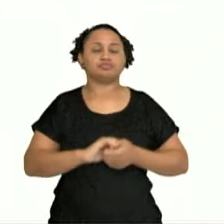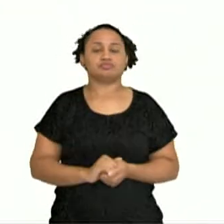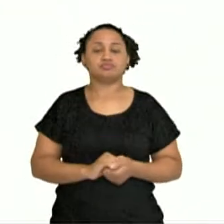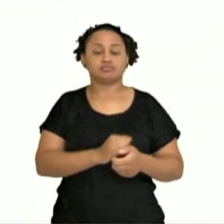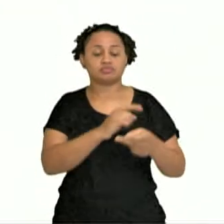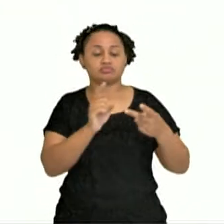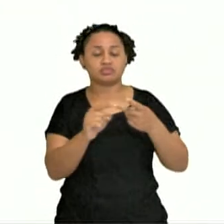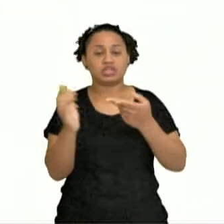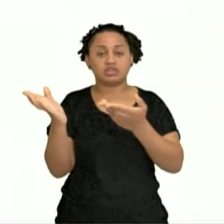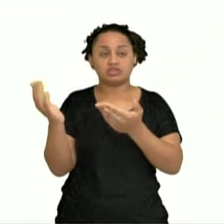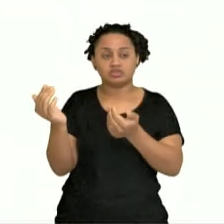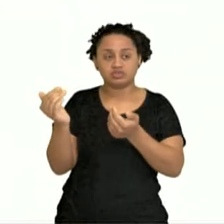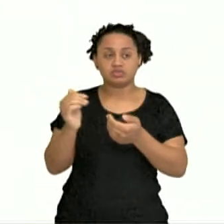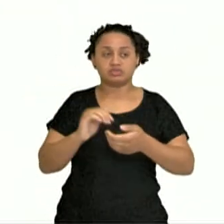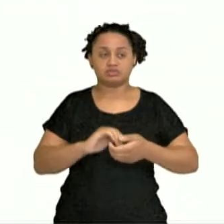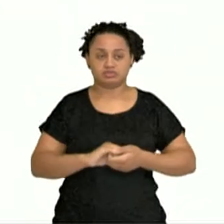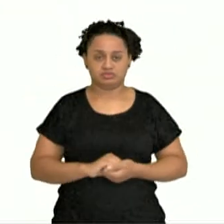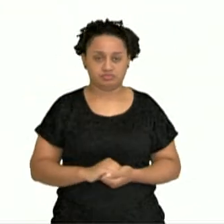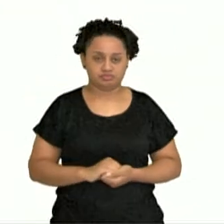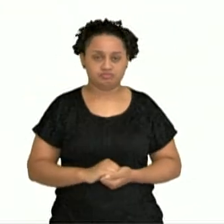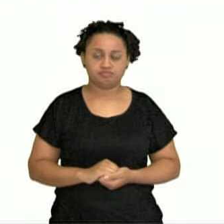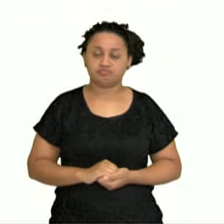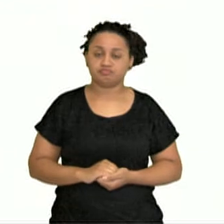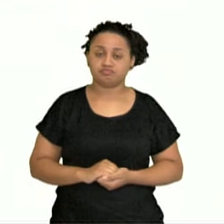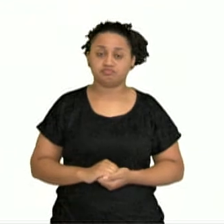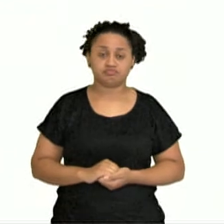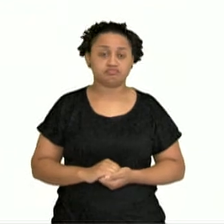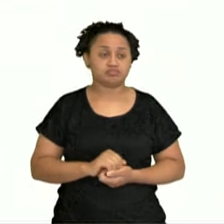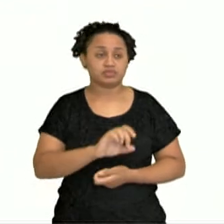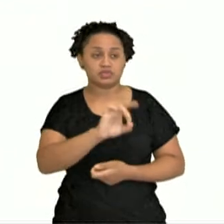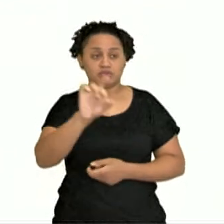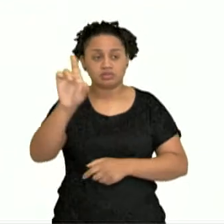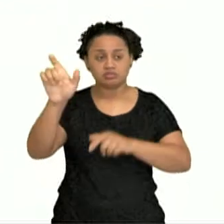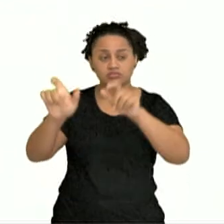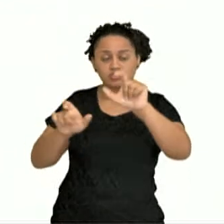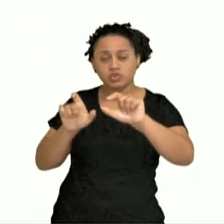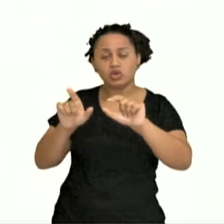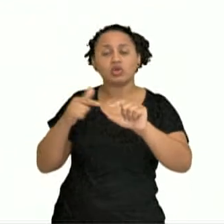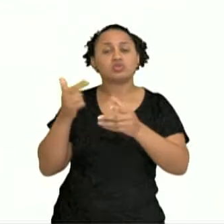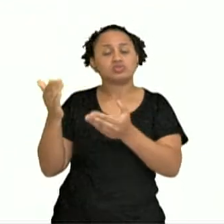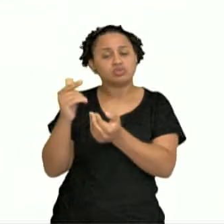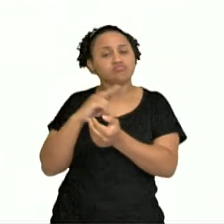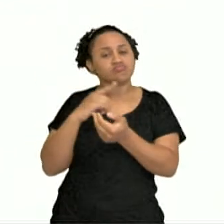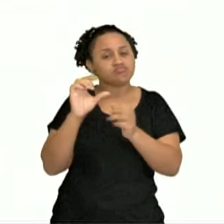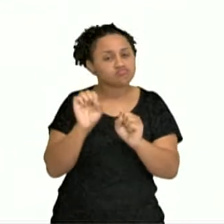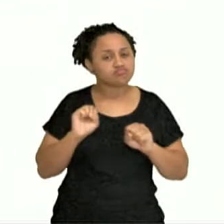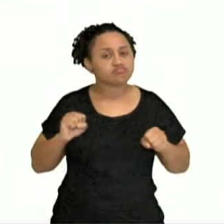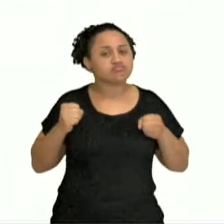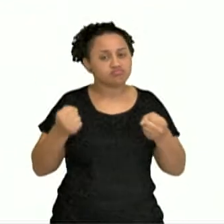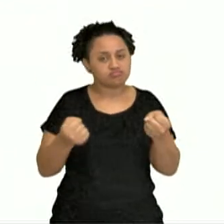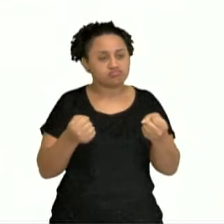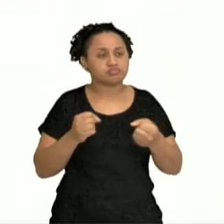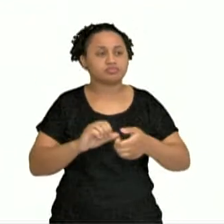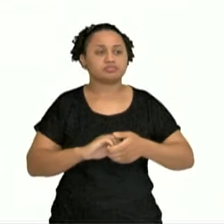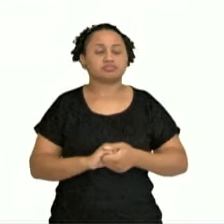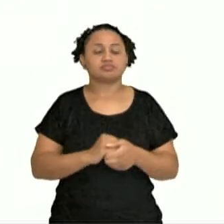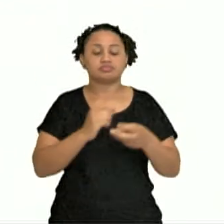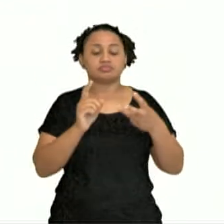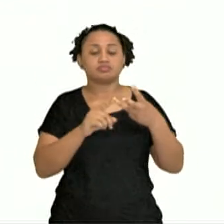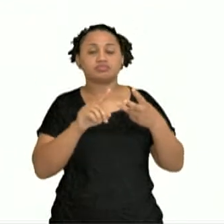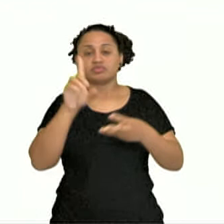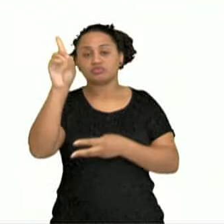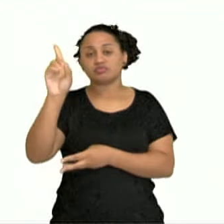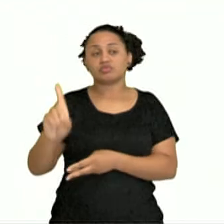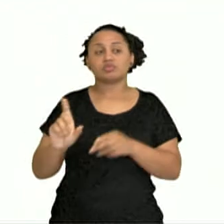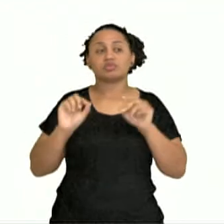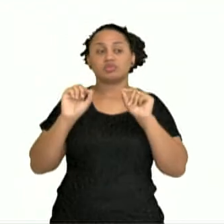homem joven são tus forças, cada homem jovem são suas forças. Direitos, os direitos, de que tenha